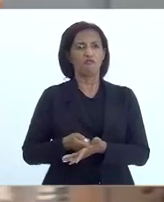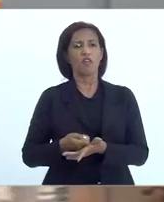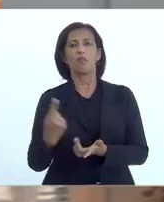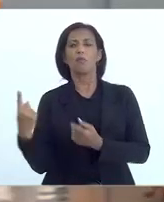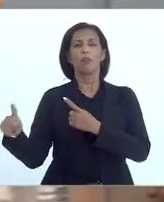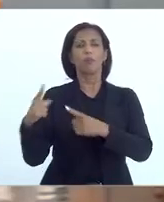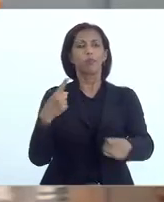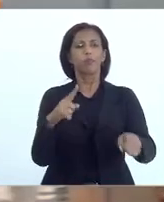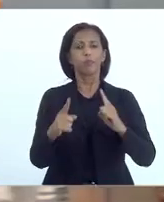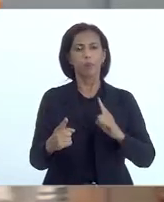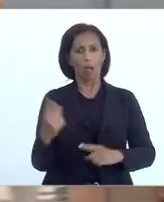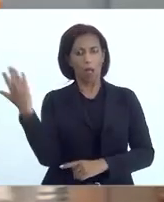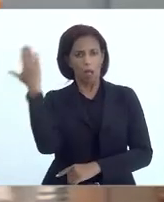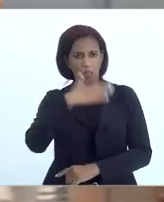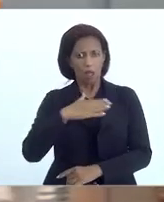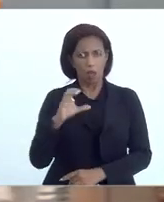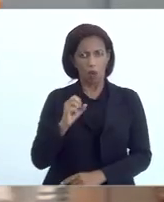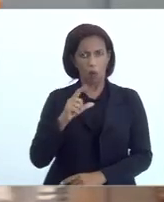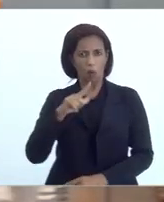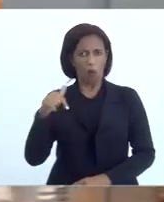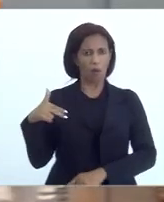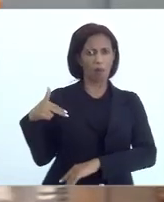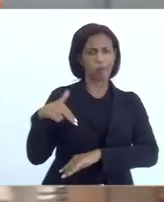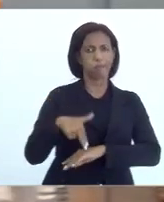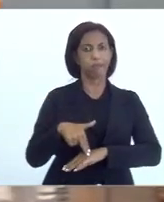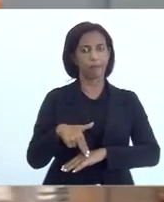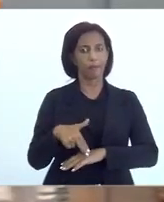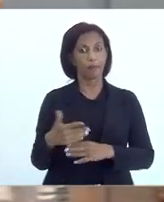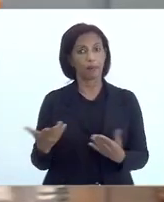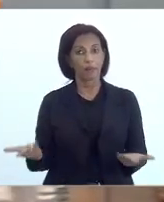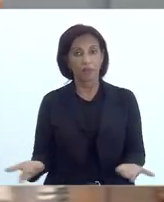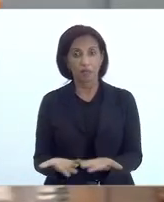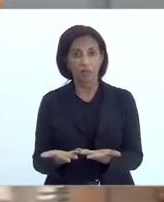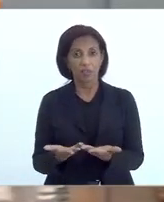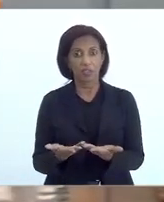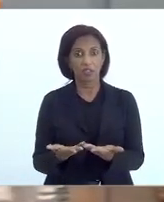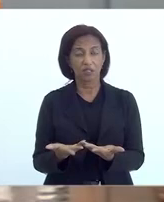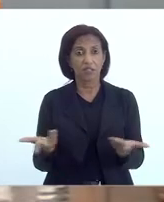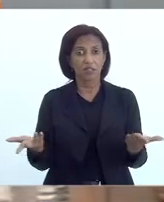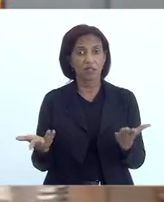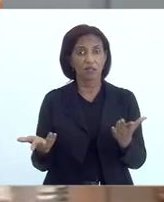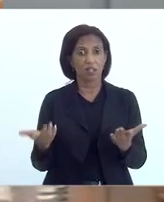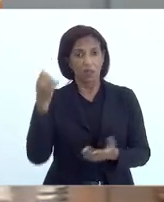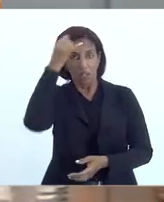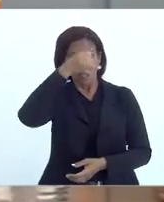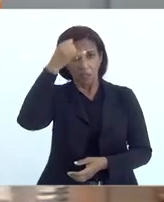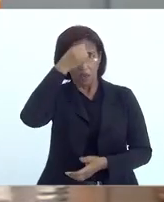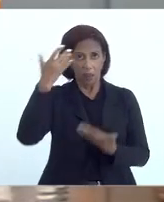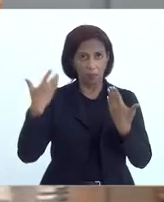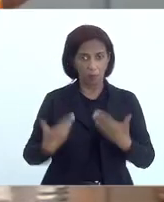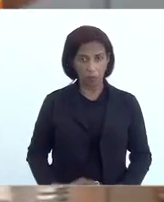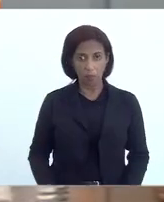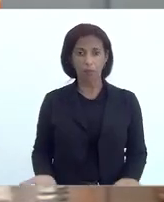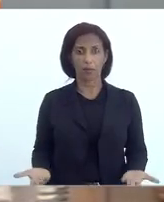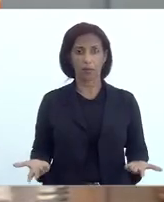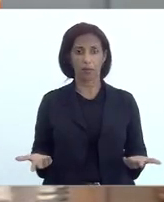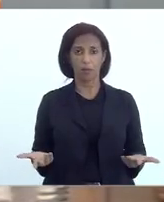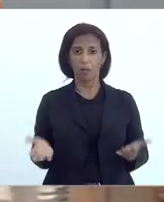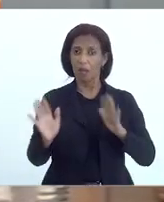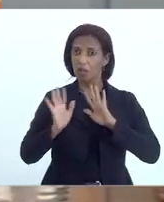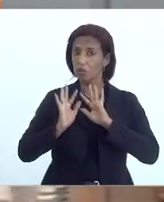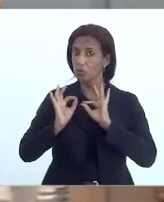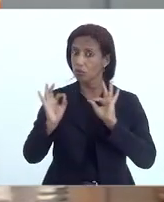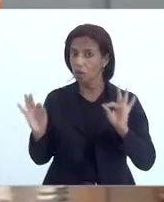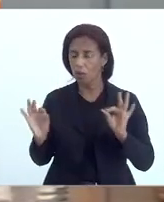peitou As corporações na presença dos coronéis dos representantes e a gente tá fazendo papel de bobo é só essa crítica de casaca é